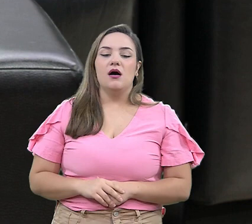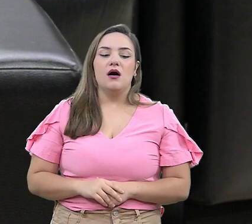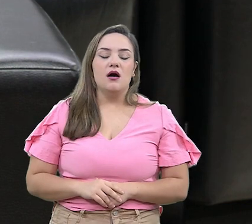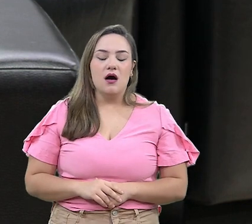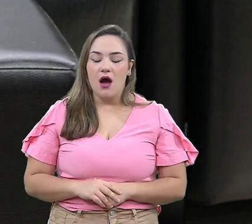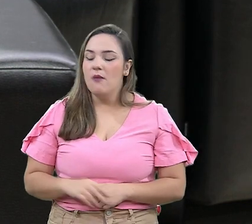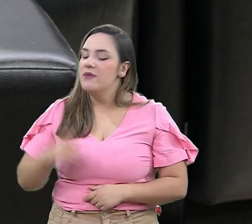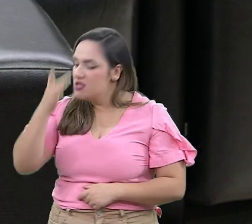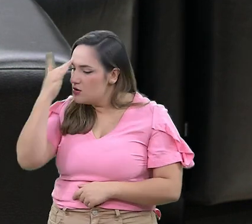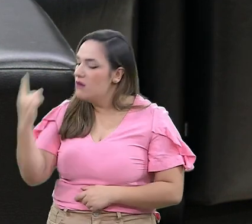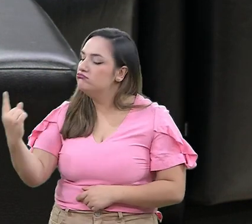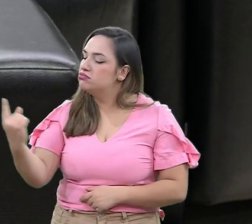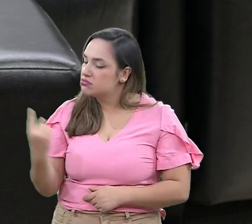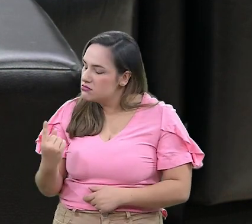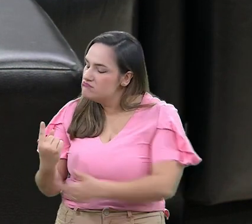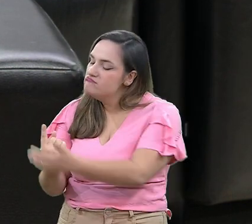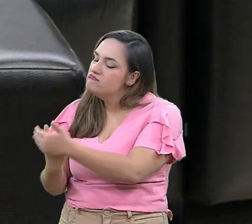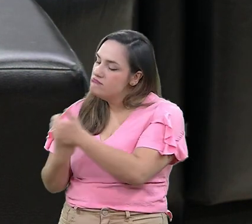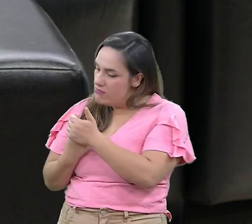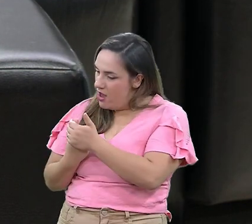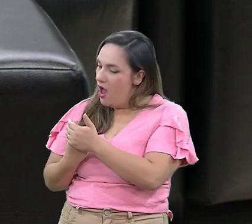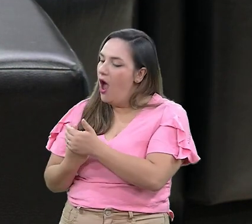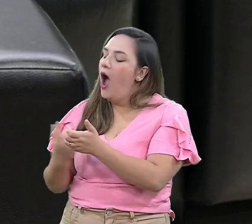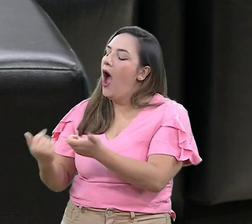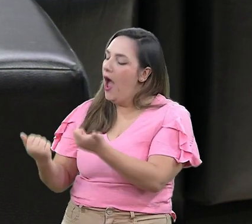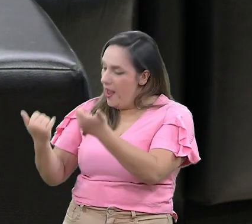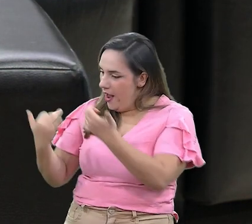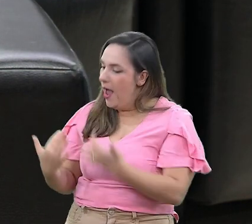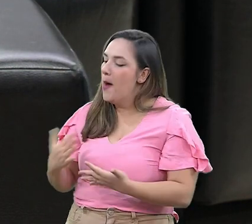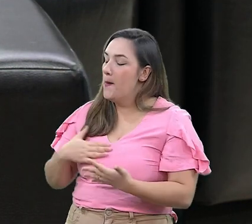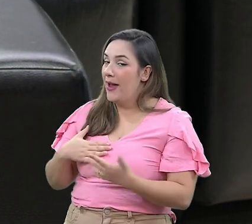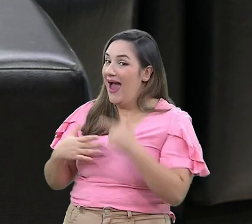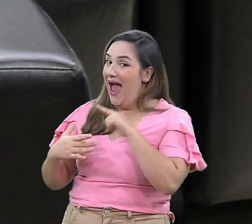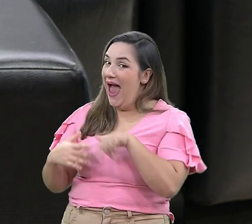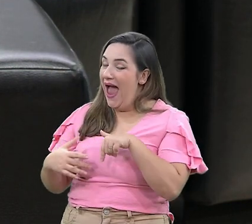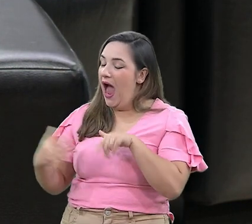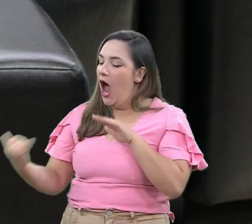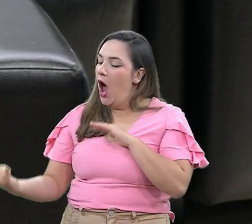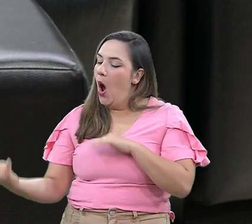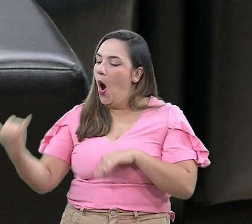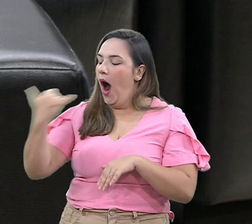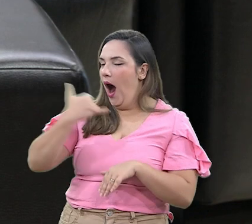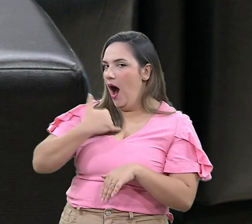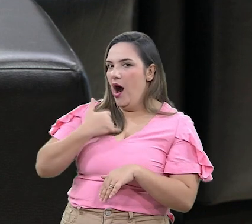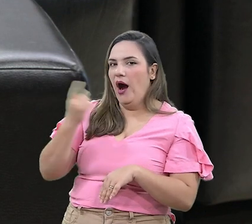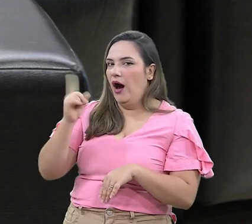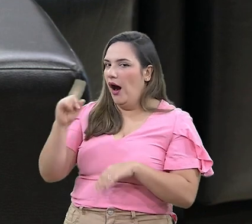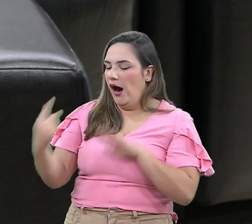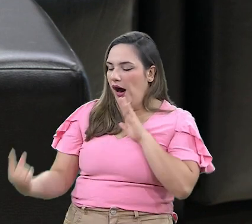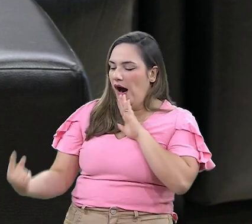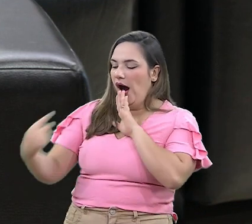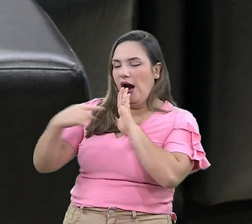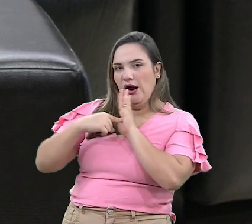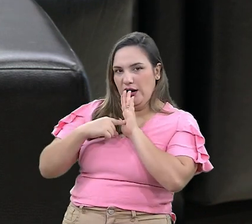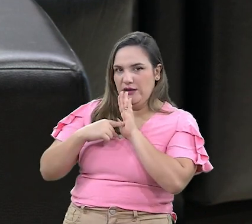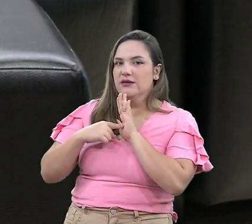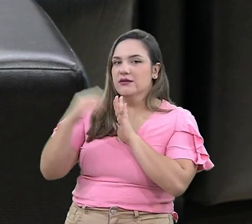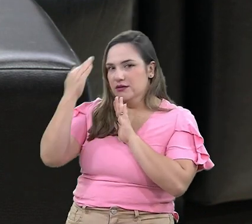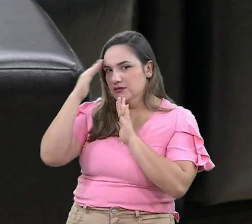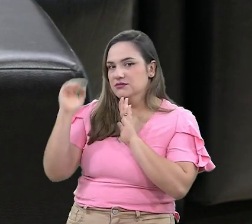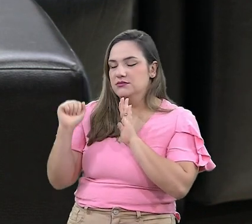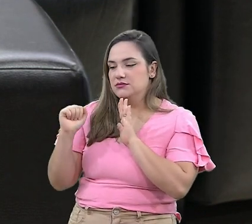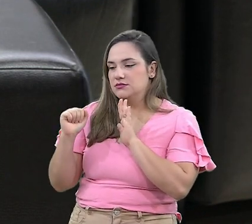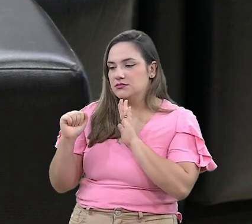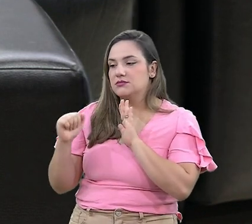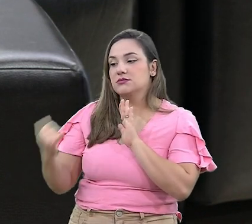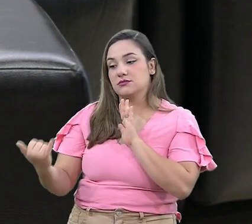acolhimento dessas situações que ocorrem no ambiente de trabalho, que é feita pela a comissão, elas